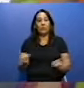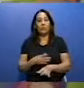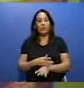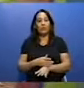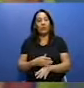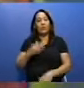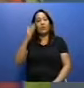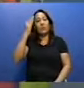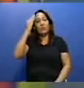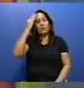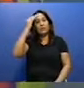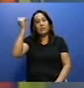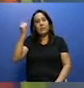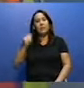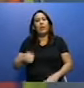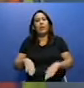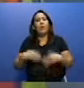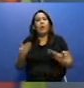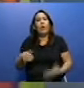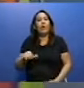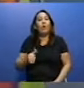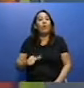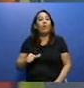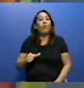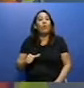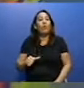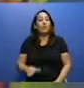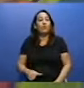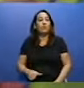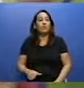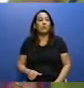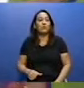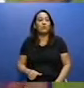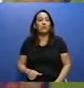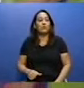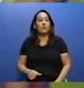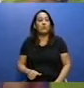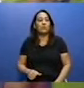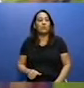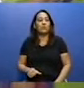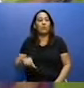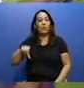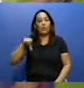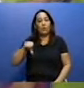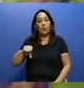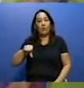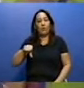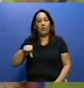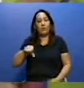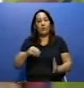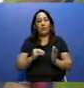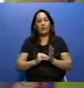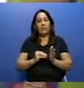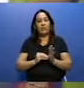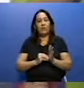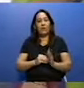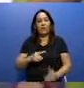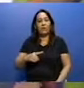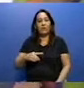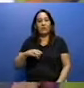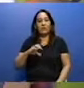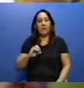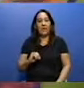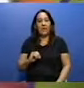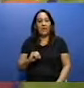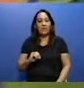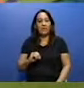quero saber qual é o número 11, 11º. Olha só. Aqui é o número 9, número 10. Quem